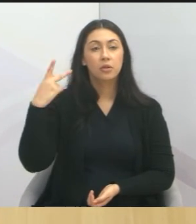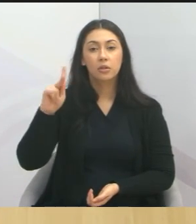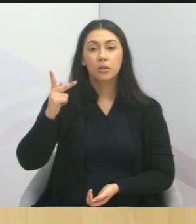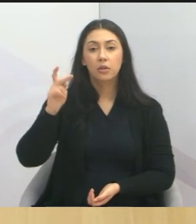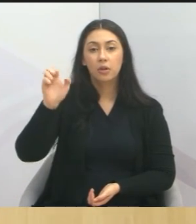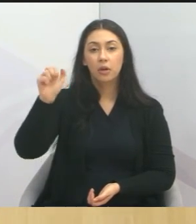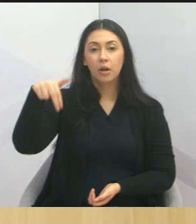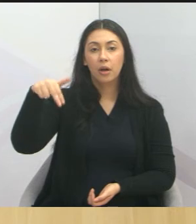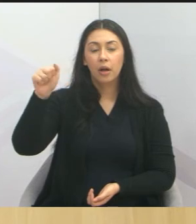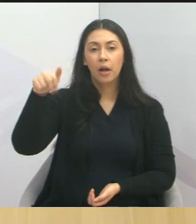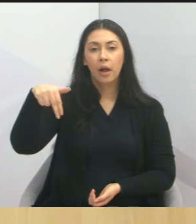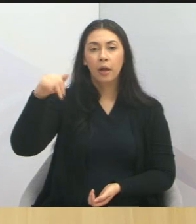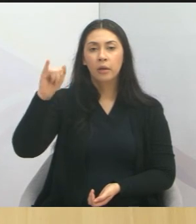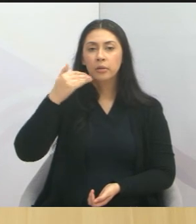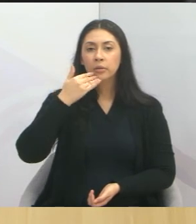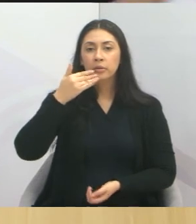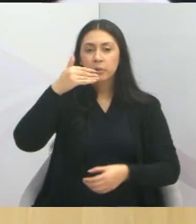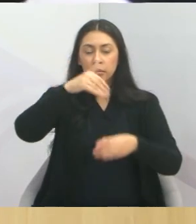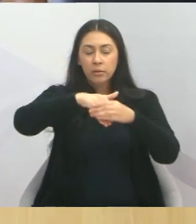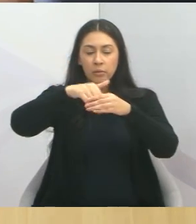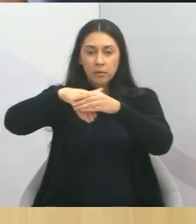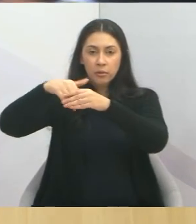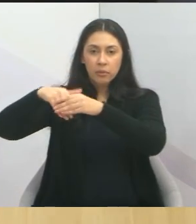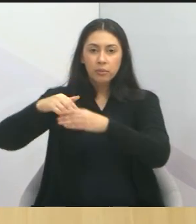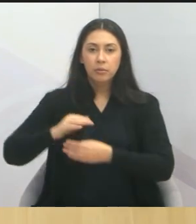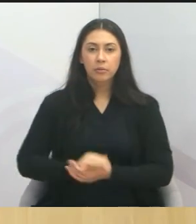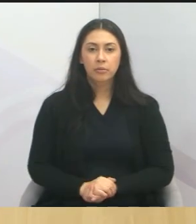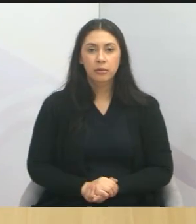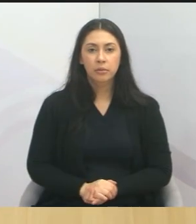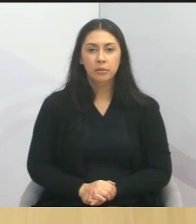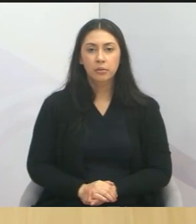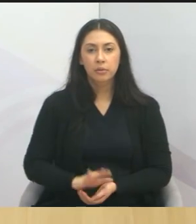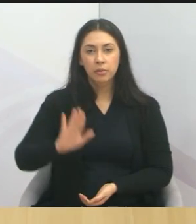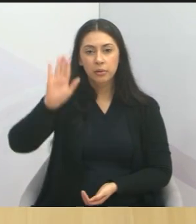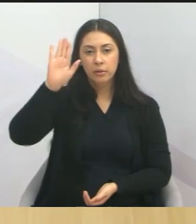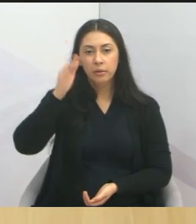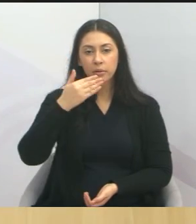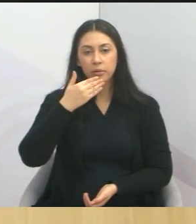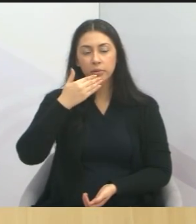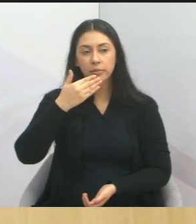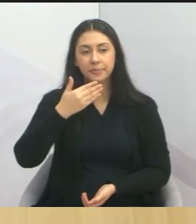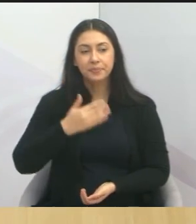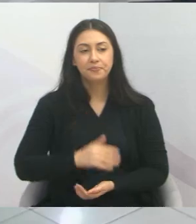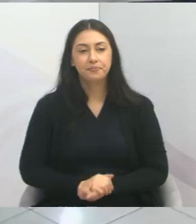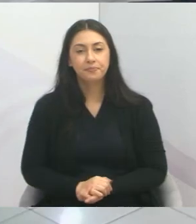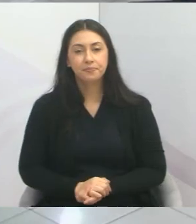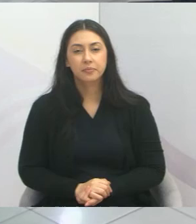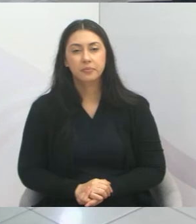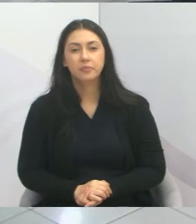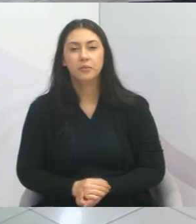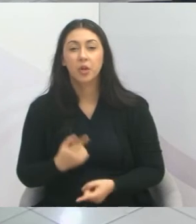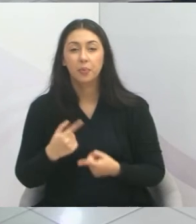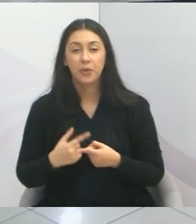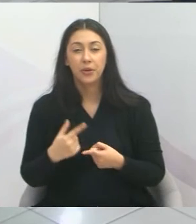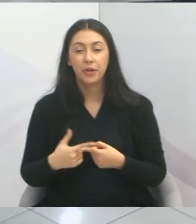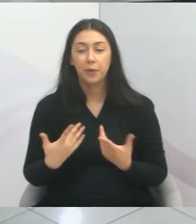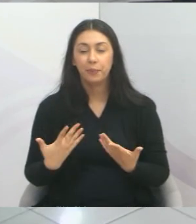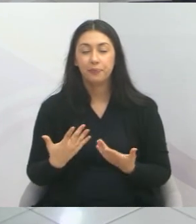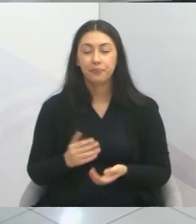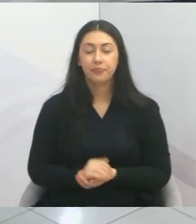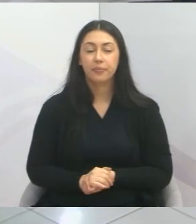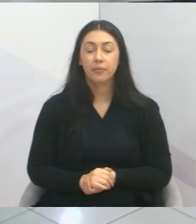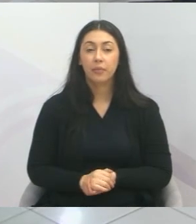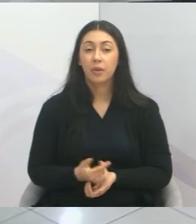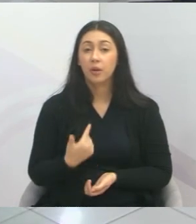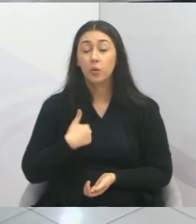Vereador Ernani Barreto foi pedido votação seu presente seu presidente estou fazendo esse pedido porque chegou ao